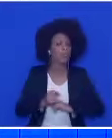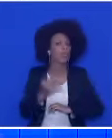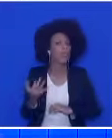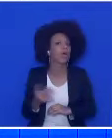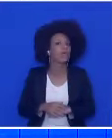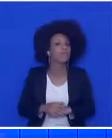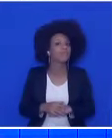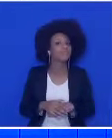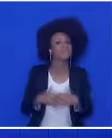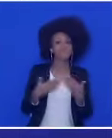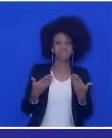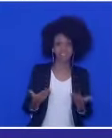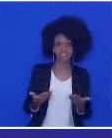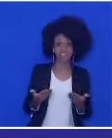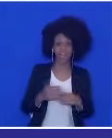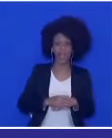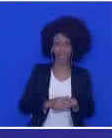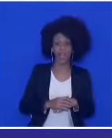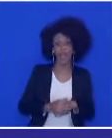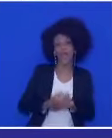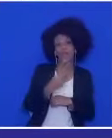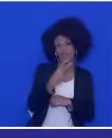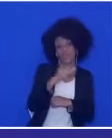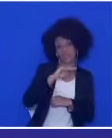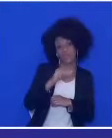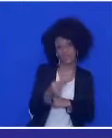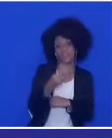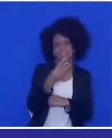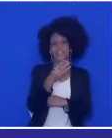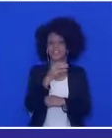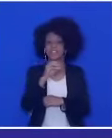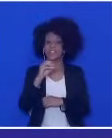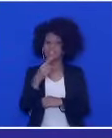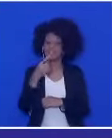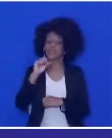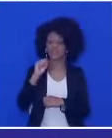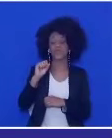5.453, que tem prêmio principal nesta noite de